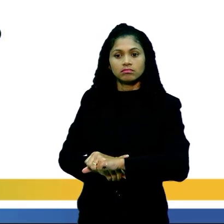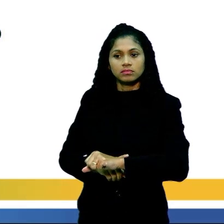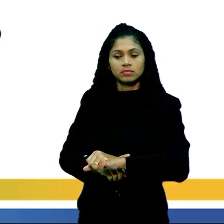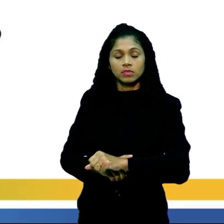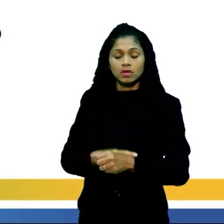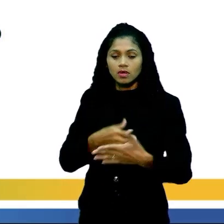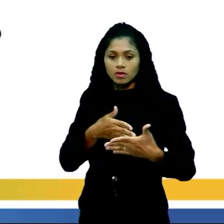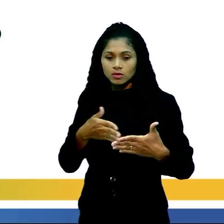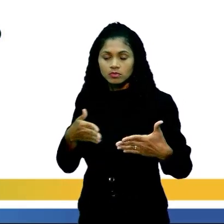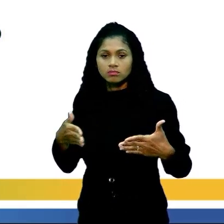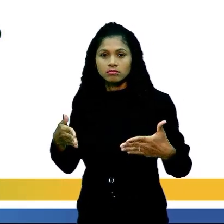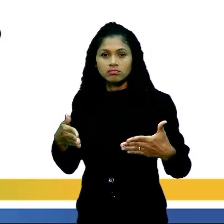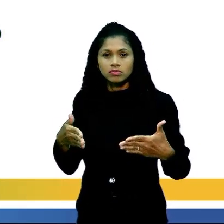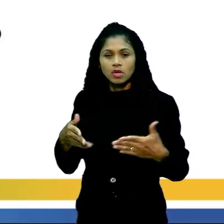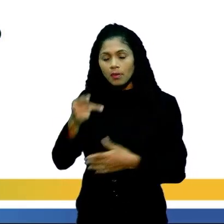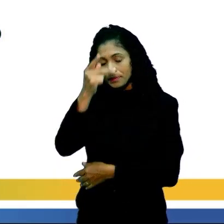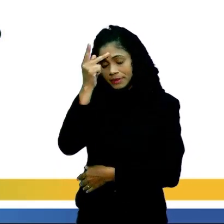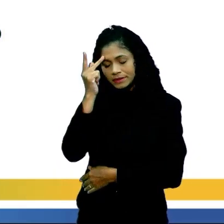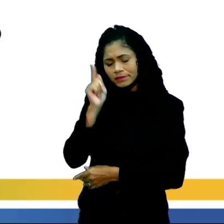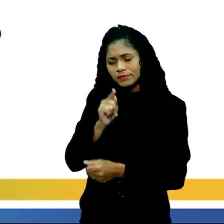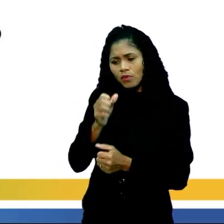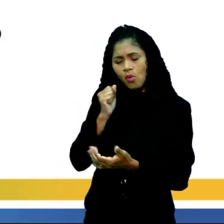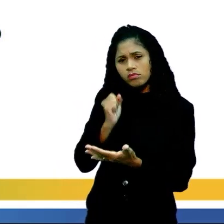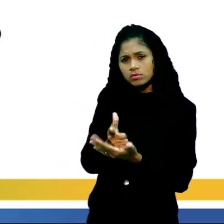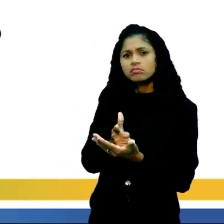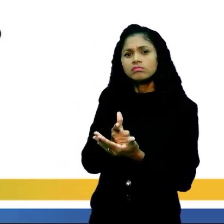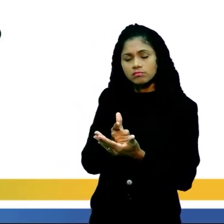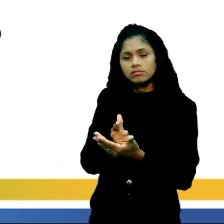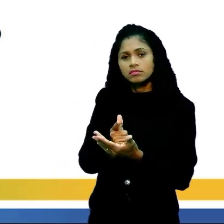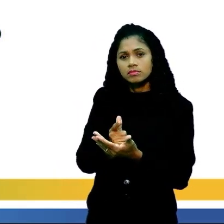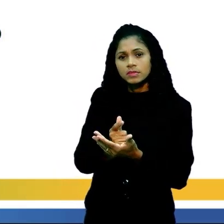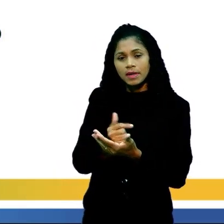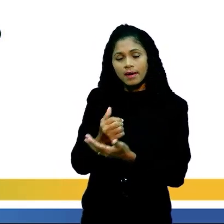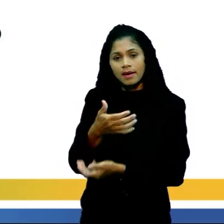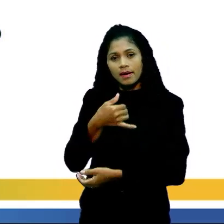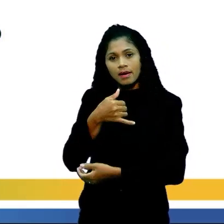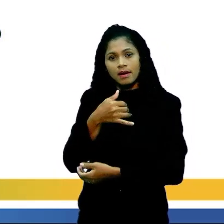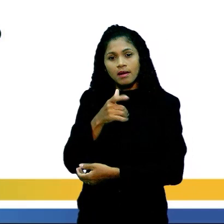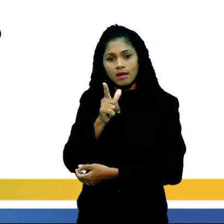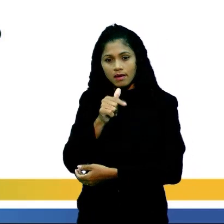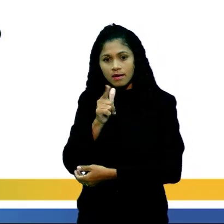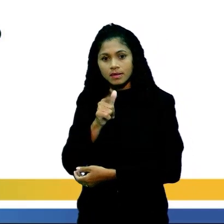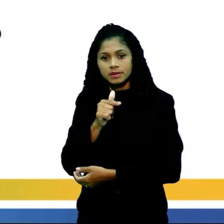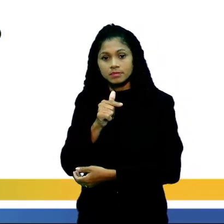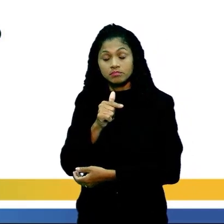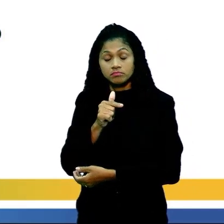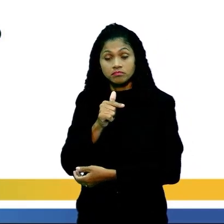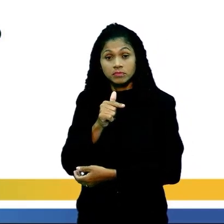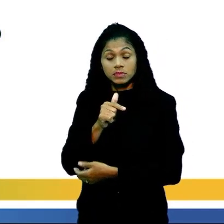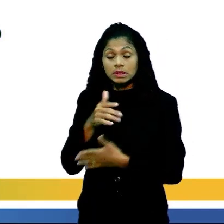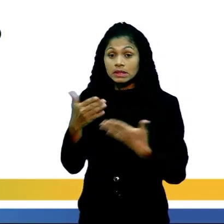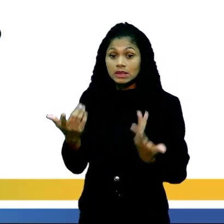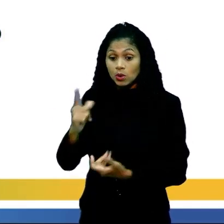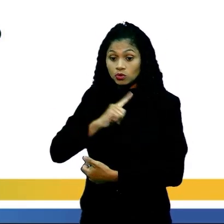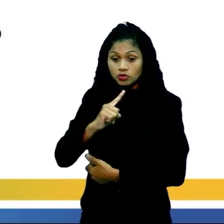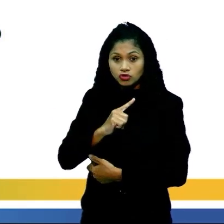comprar água e verificou que havia garrafas dos seguintes tipos. Então, olha